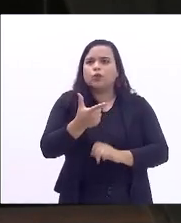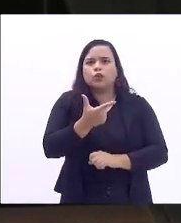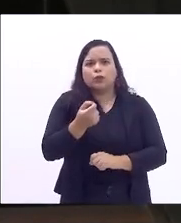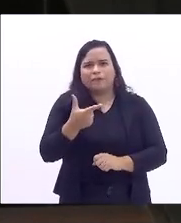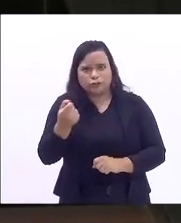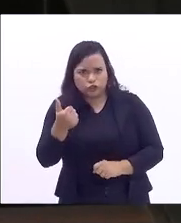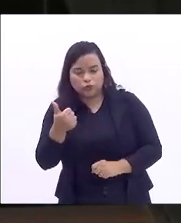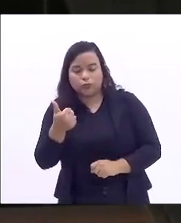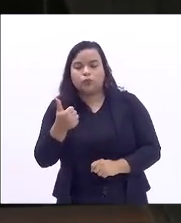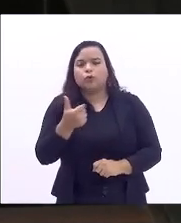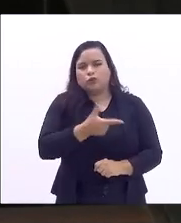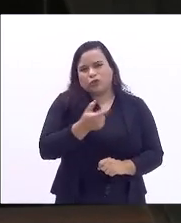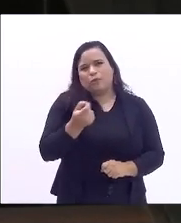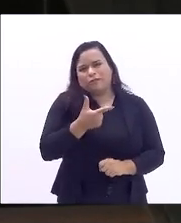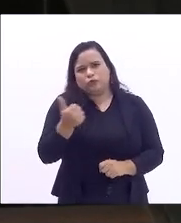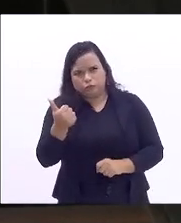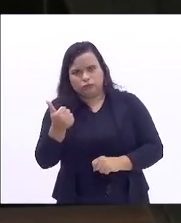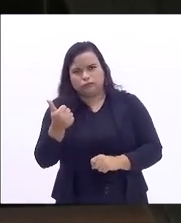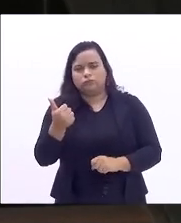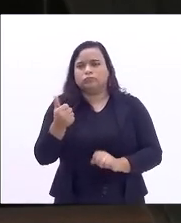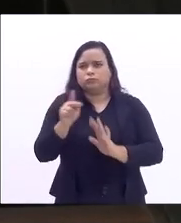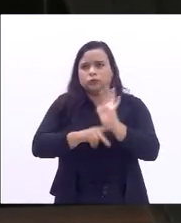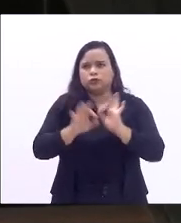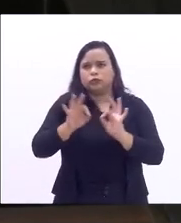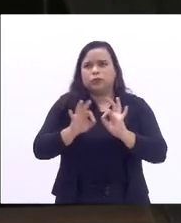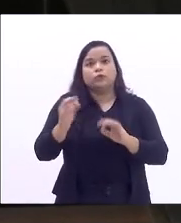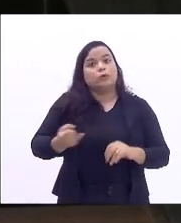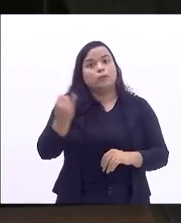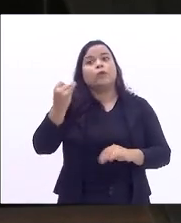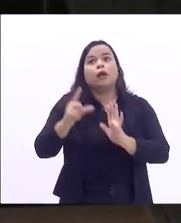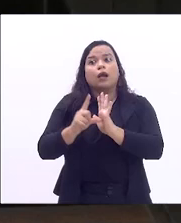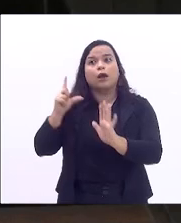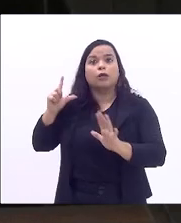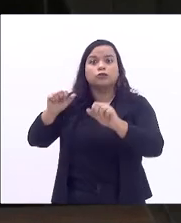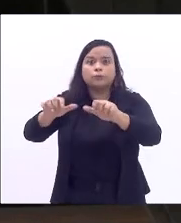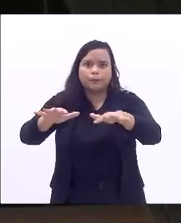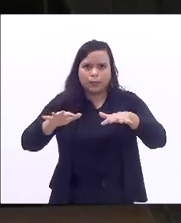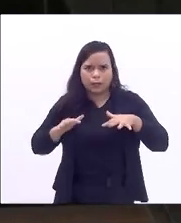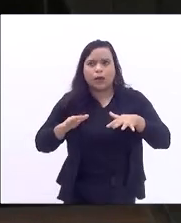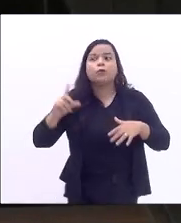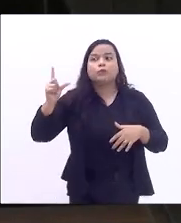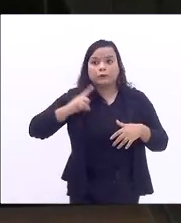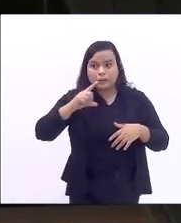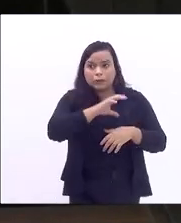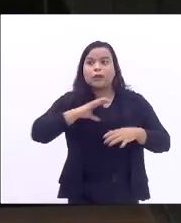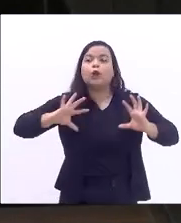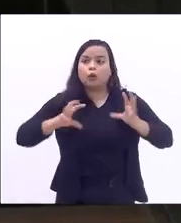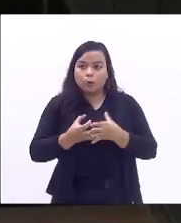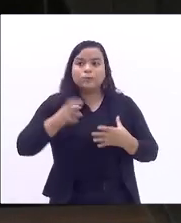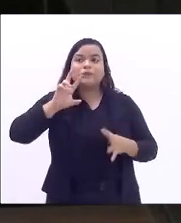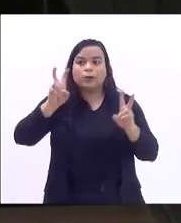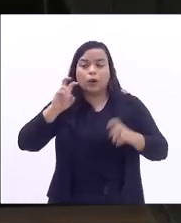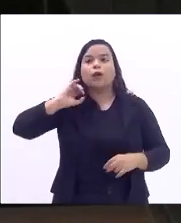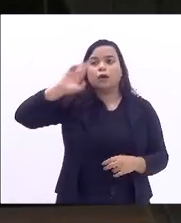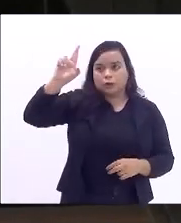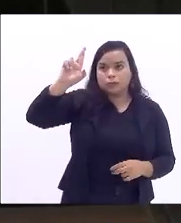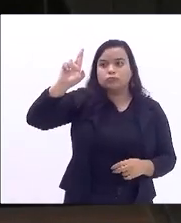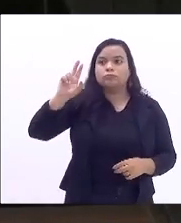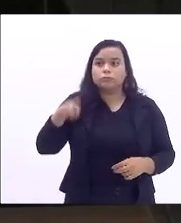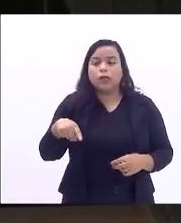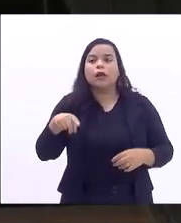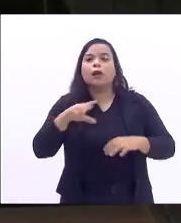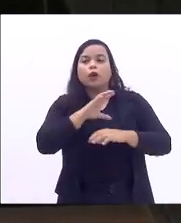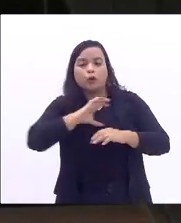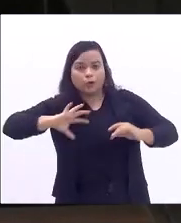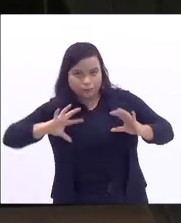Seria muito bom que antes de virar Plenário o que Se passasse pela comissão temática lembra comissão de